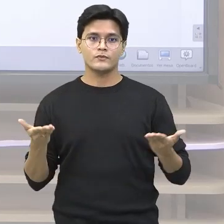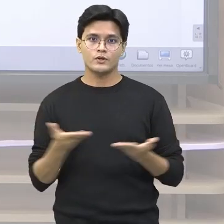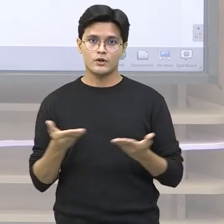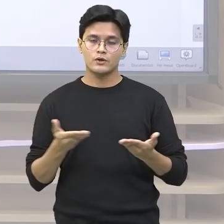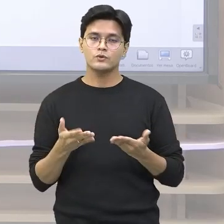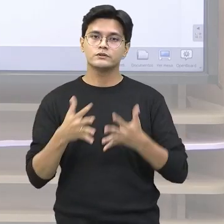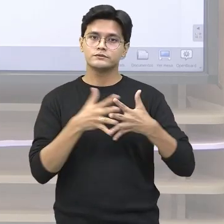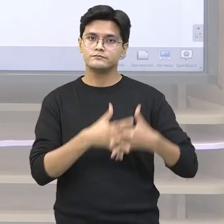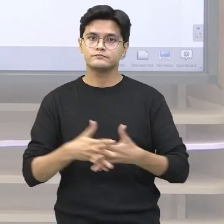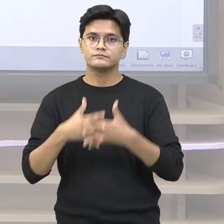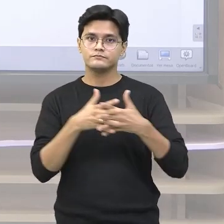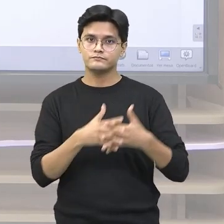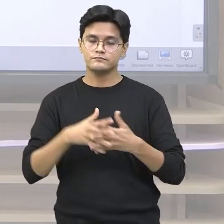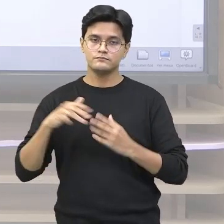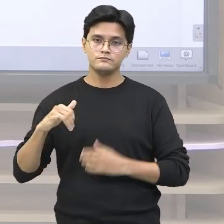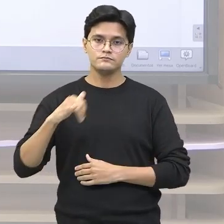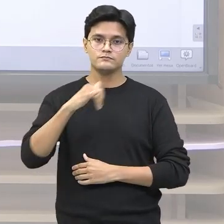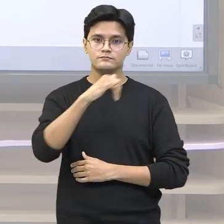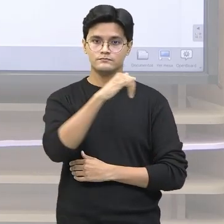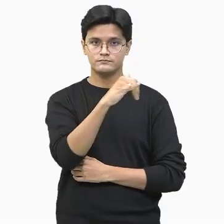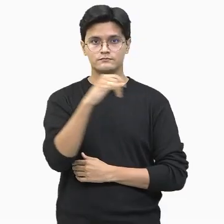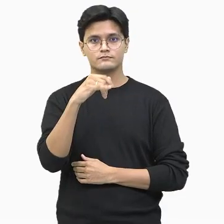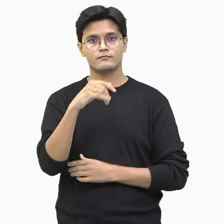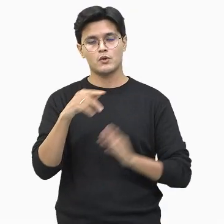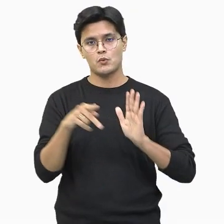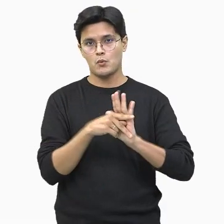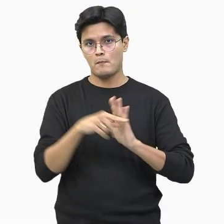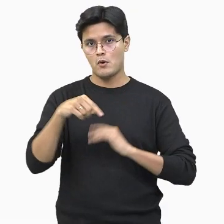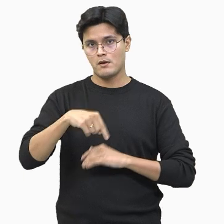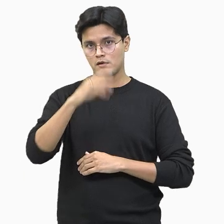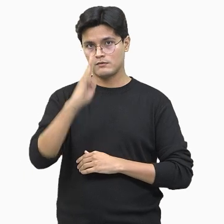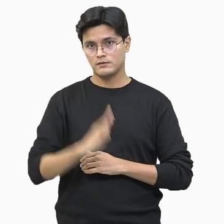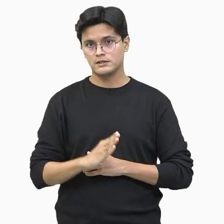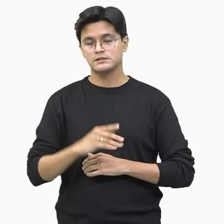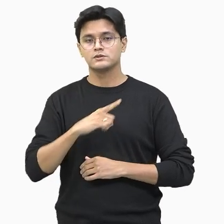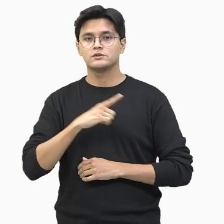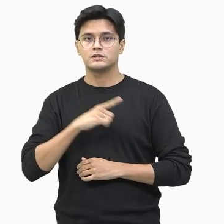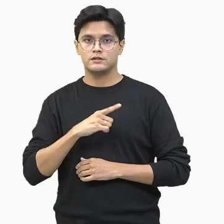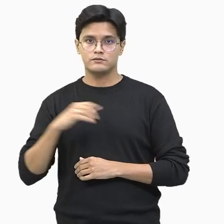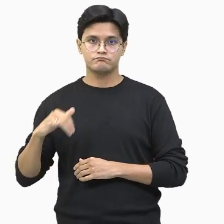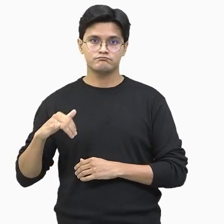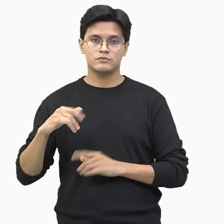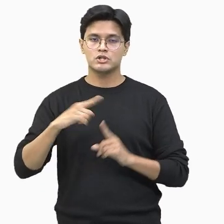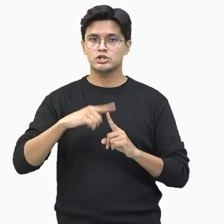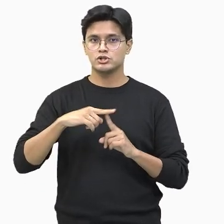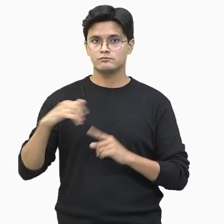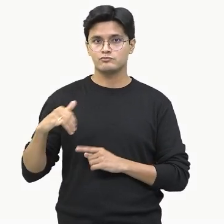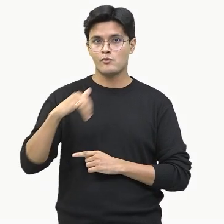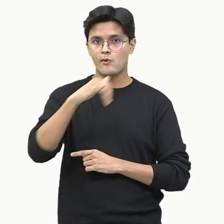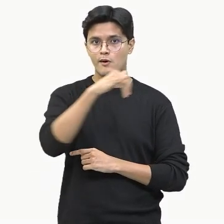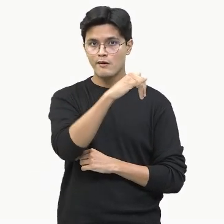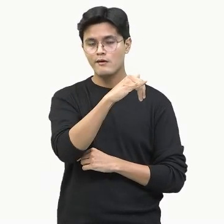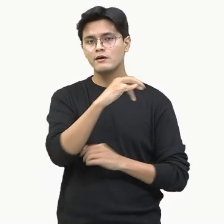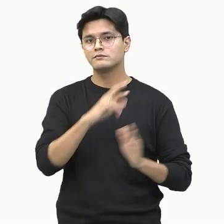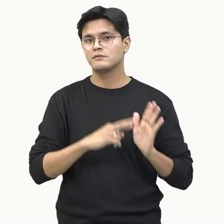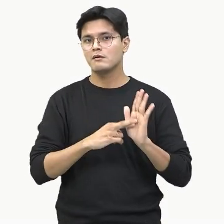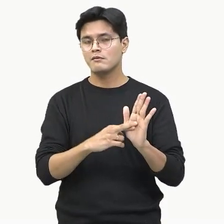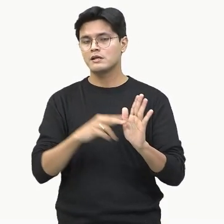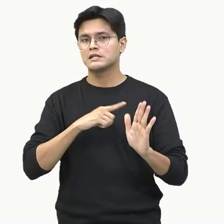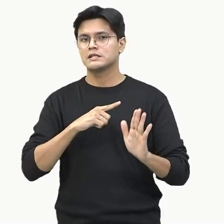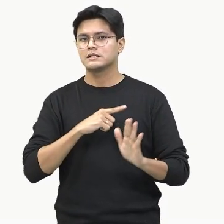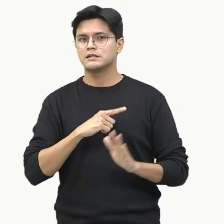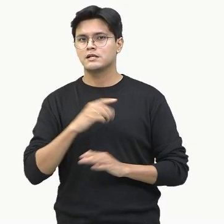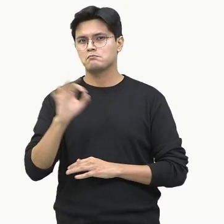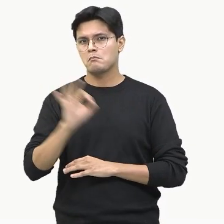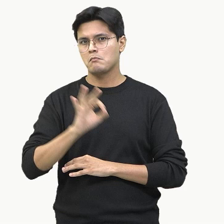transporte aéreo no Brasil nós temos aí o transporte aéreo ele representa um percentual aí